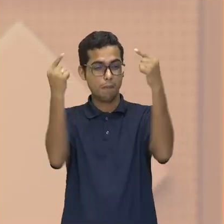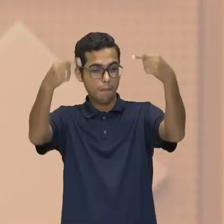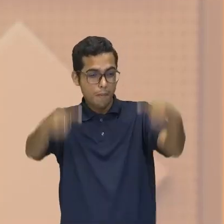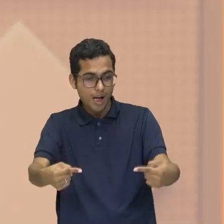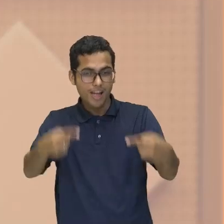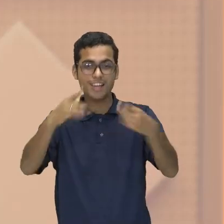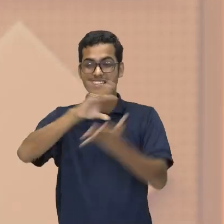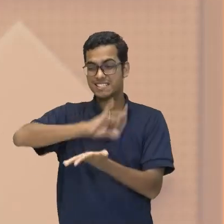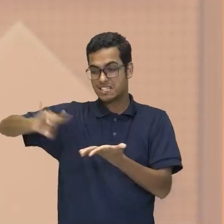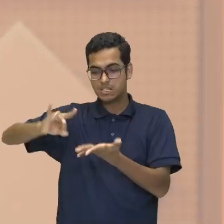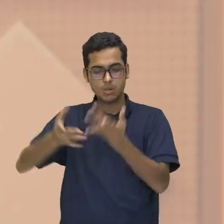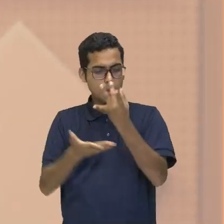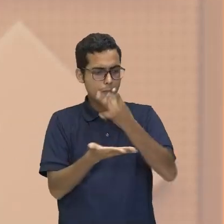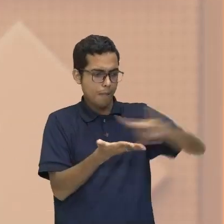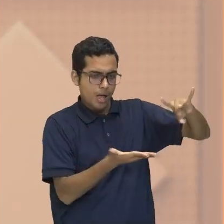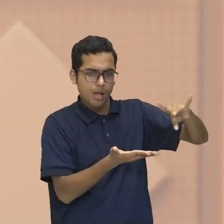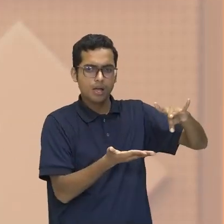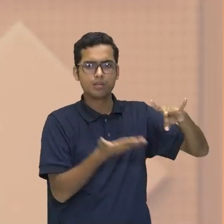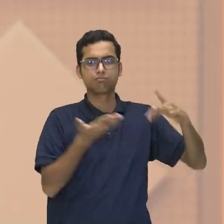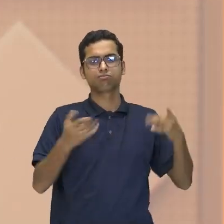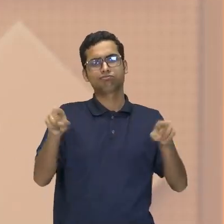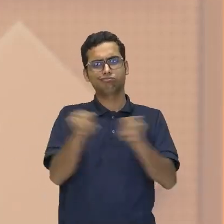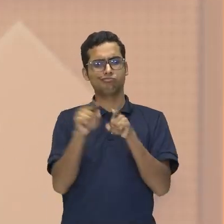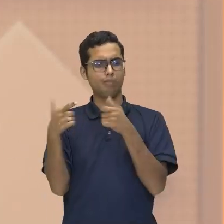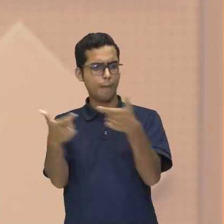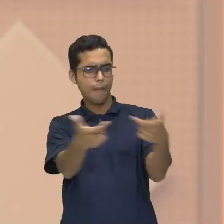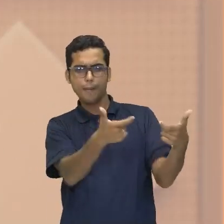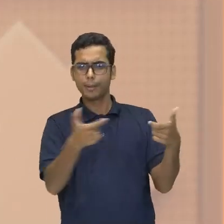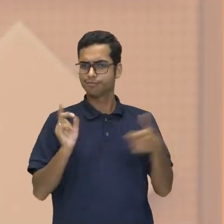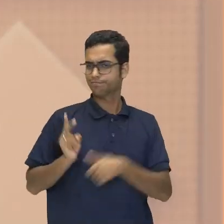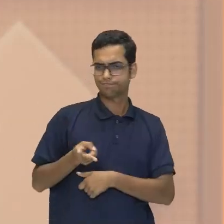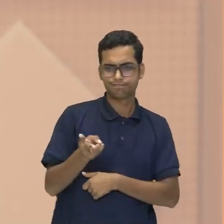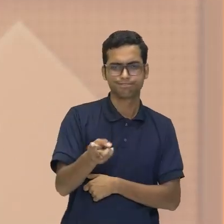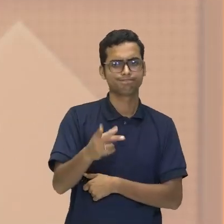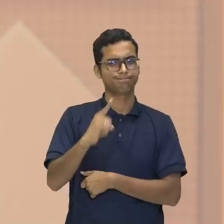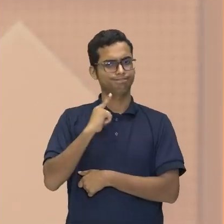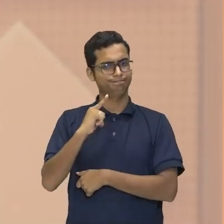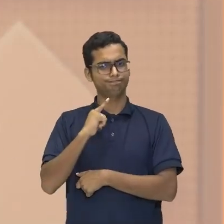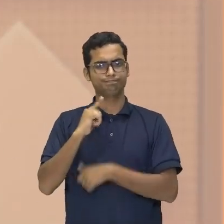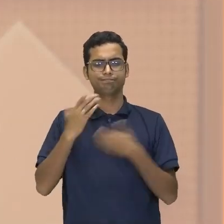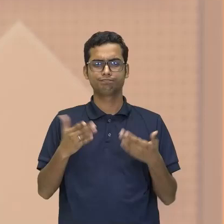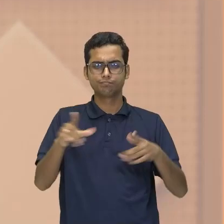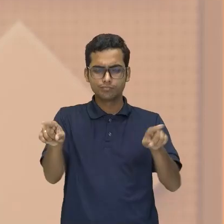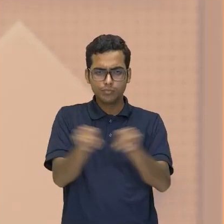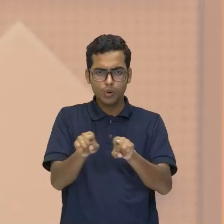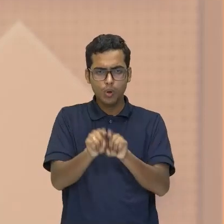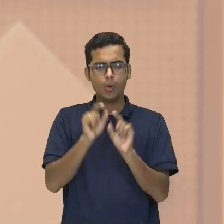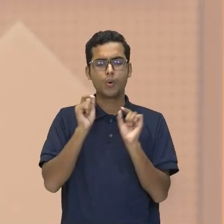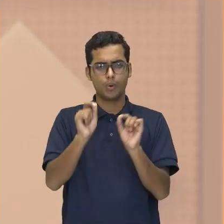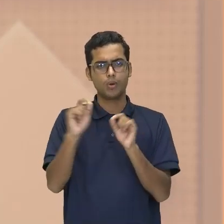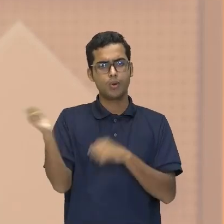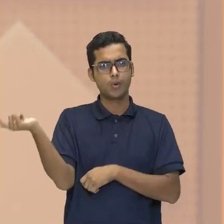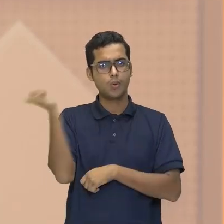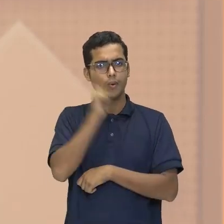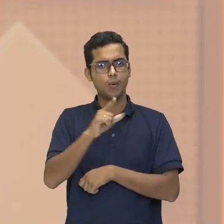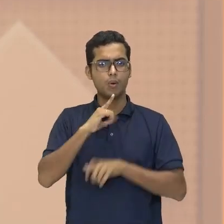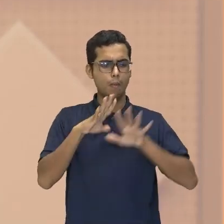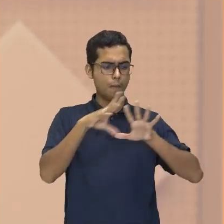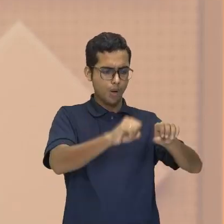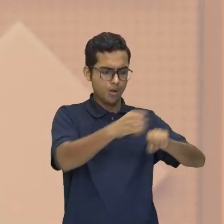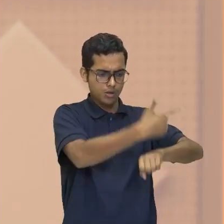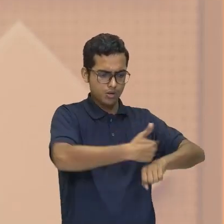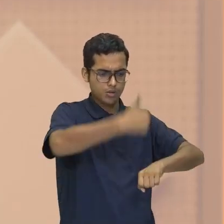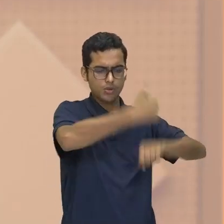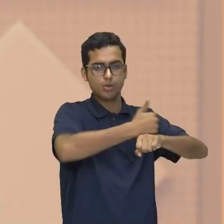a prática de brigas e de guerras entre elas eram constantes, até para poder ter posse de território e